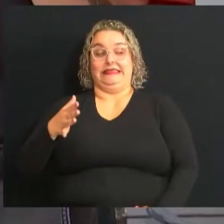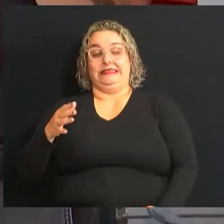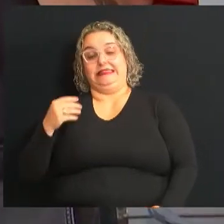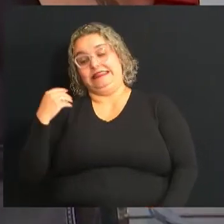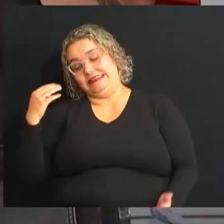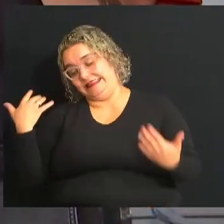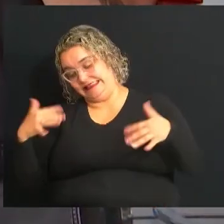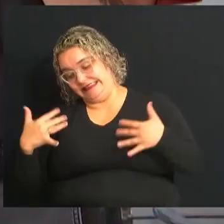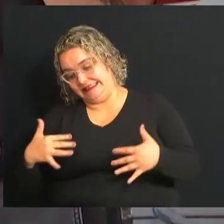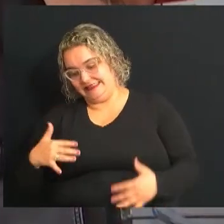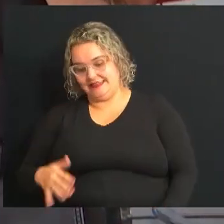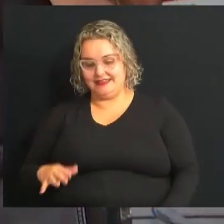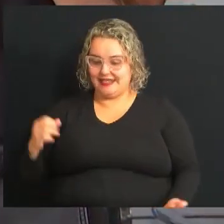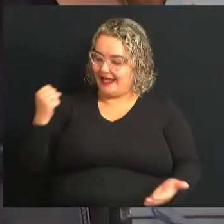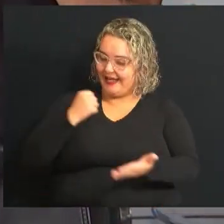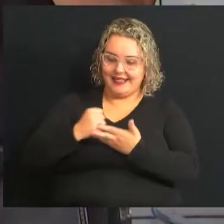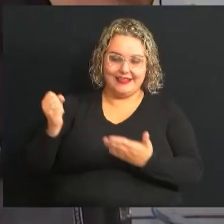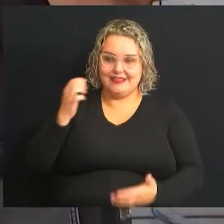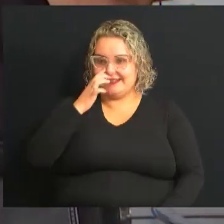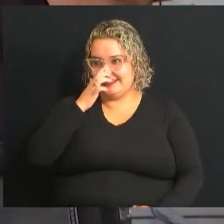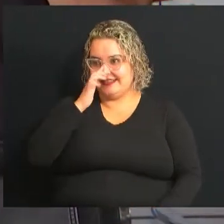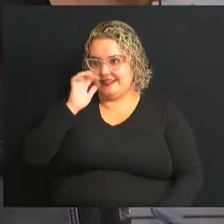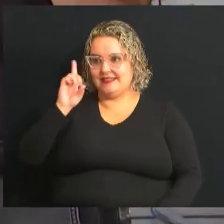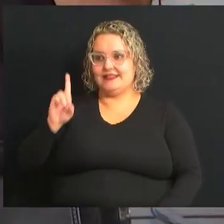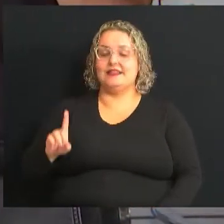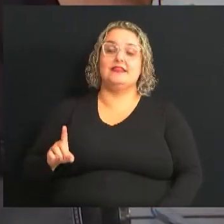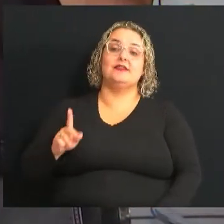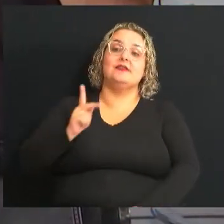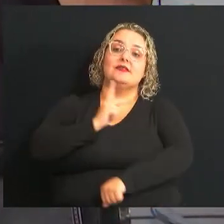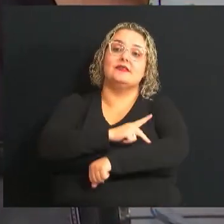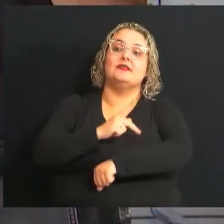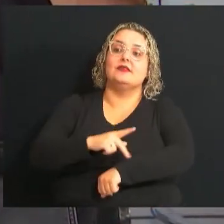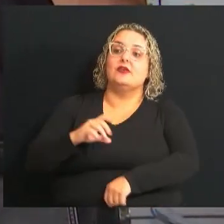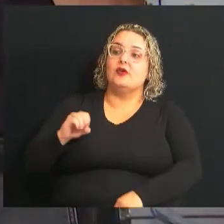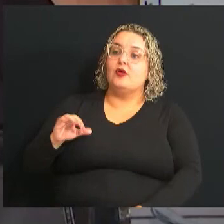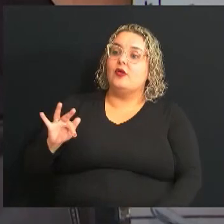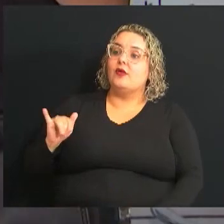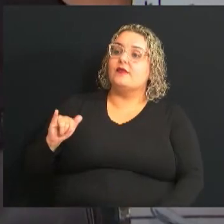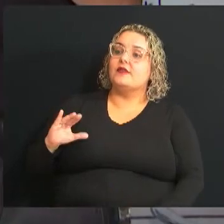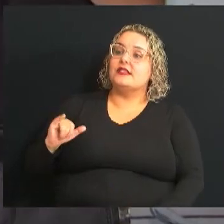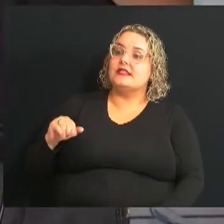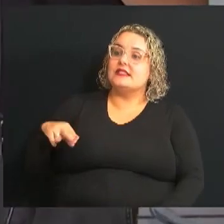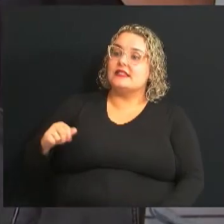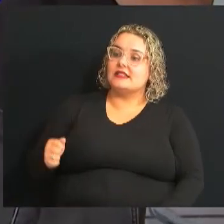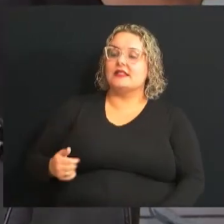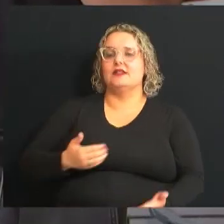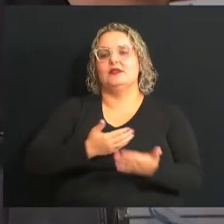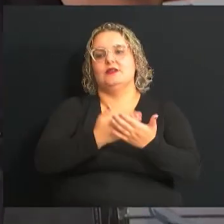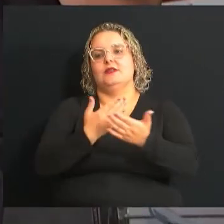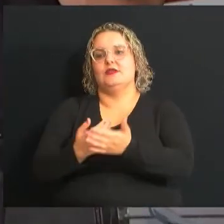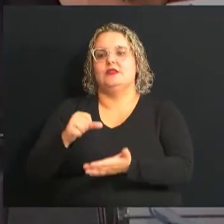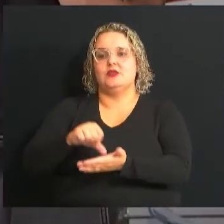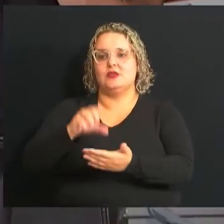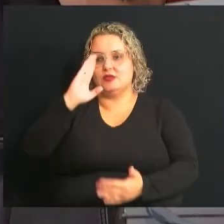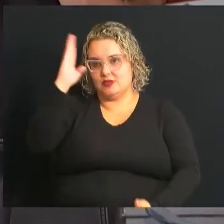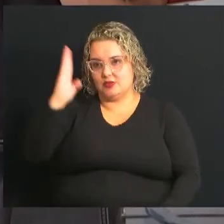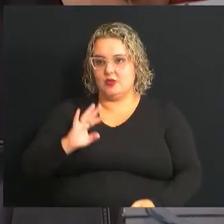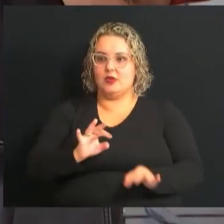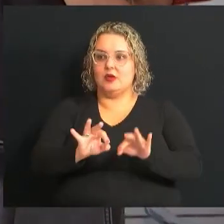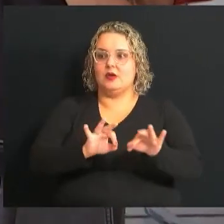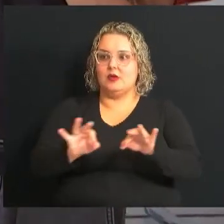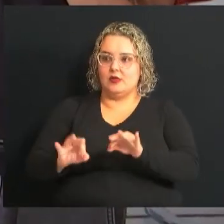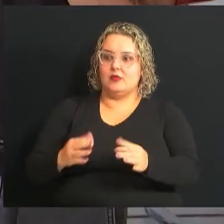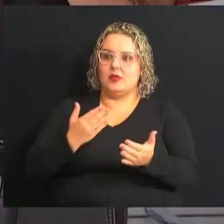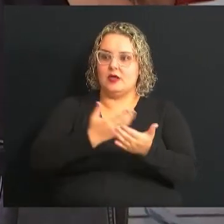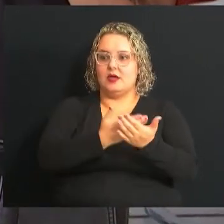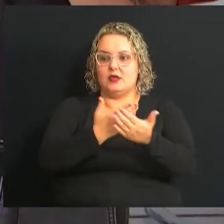Anderson Rodrigues, diretor pedagógico aqui da Oficina do Estudante na Unidade Brasil, que prepara aí os estudantes